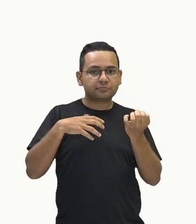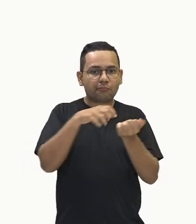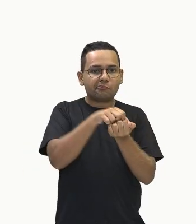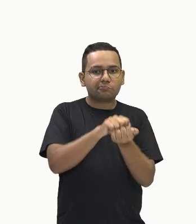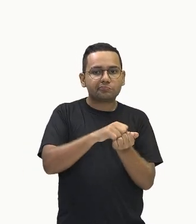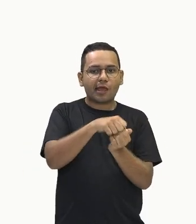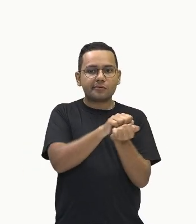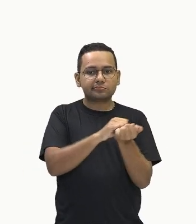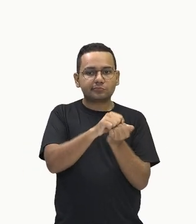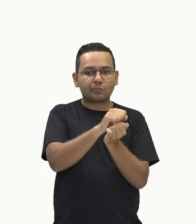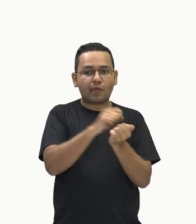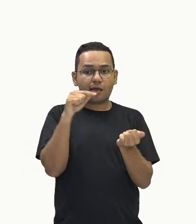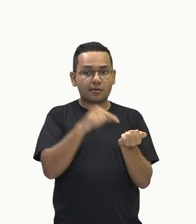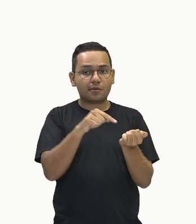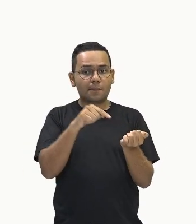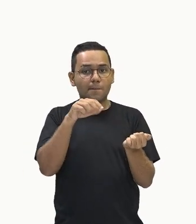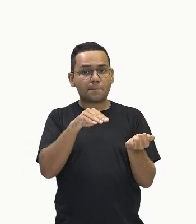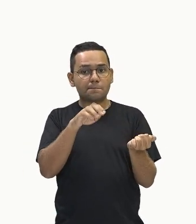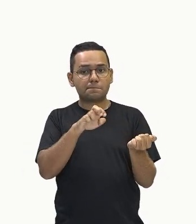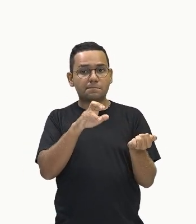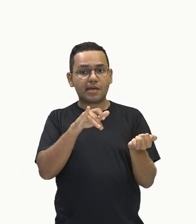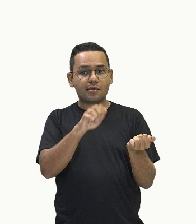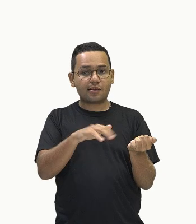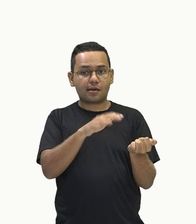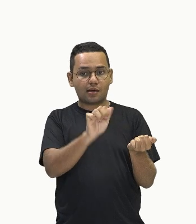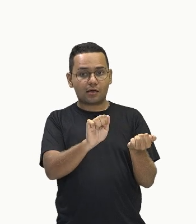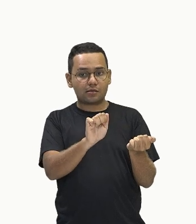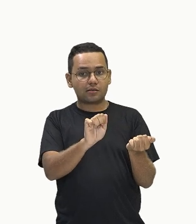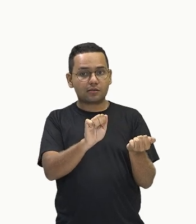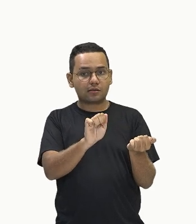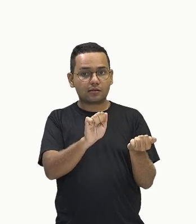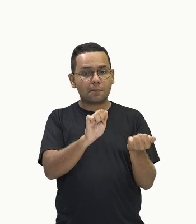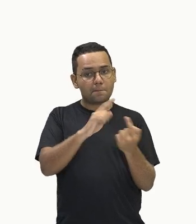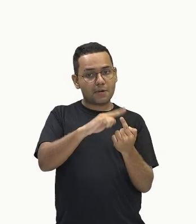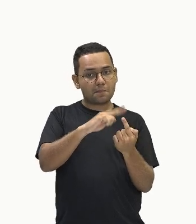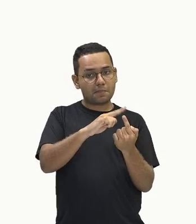mastigação envolvendo sua língua e dentes,